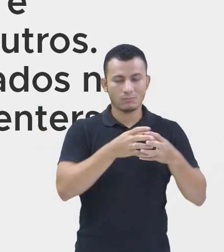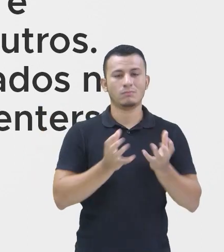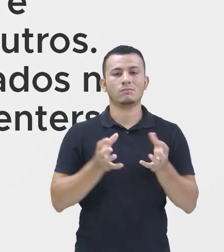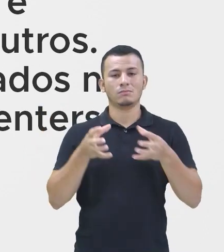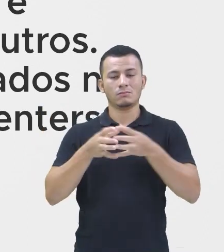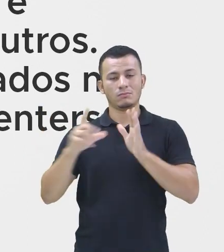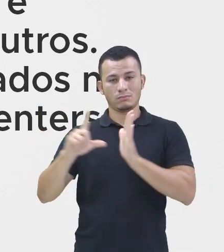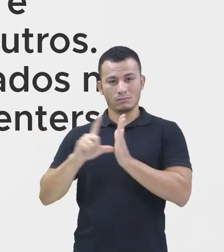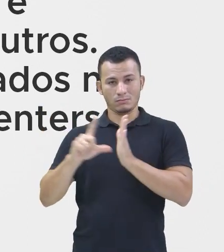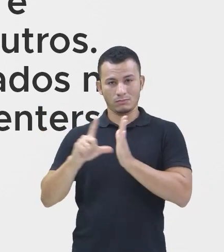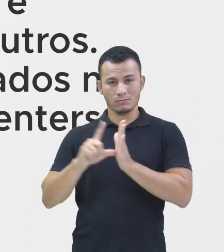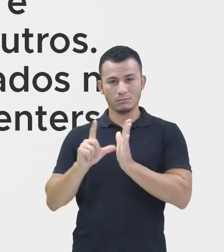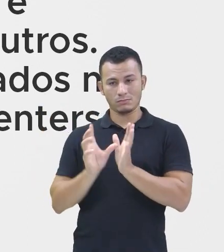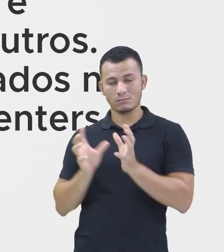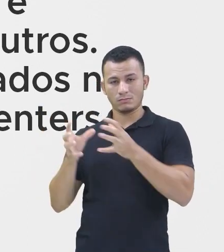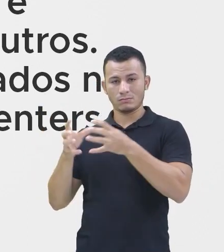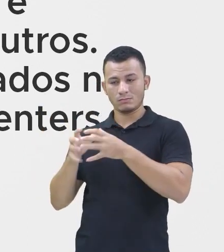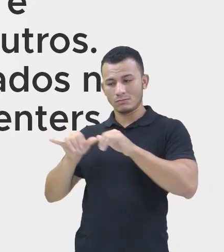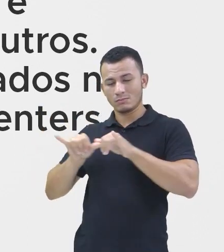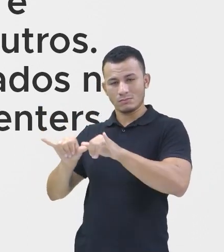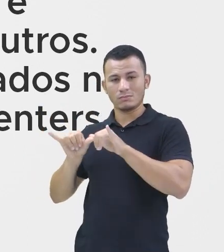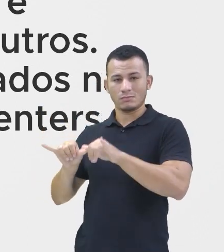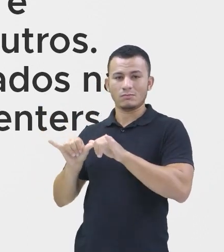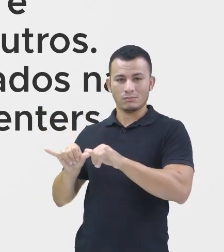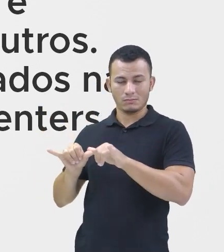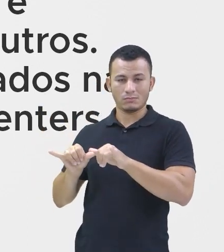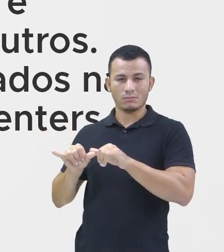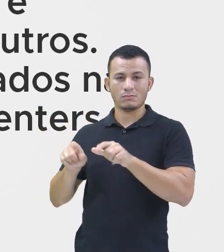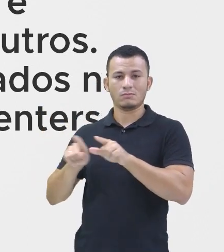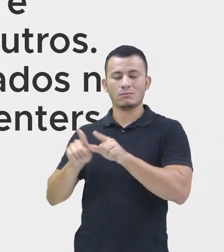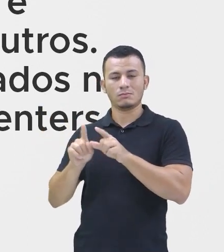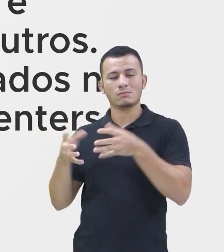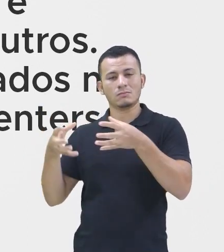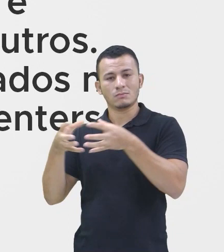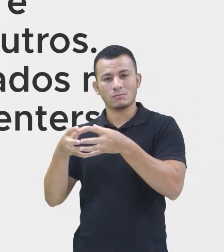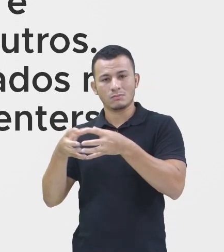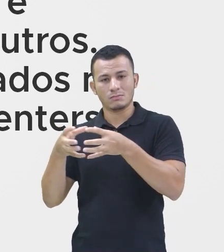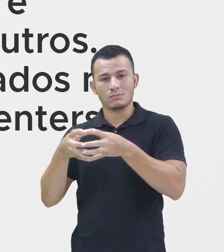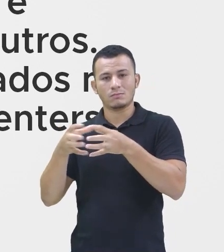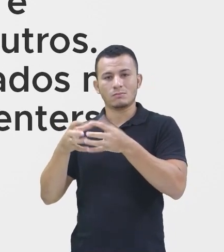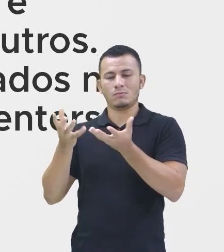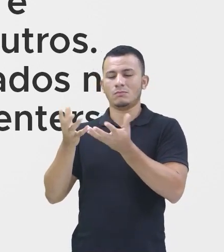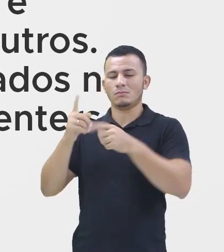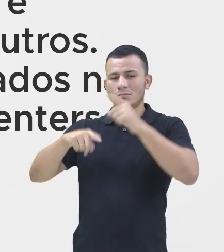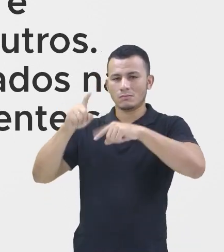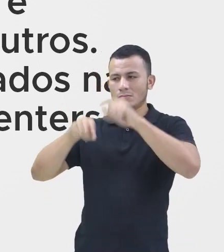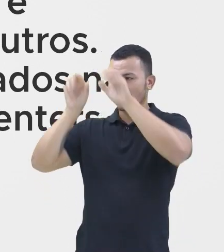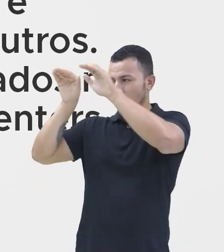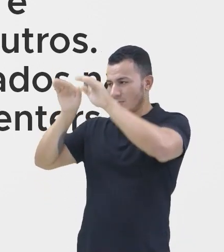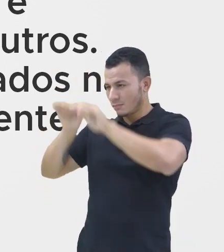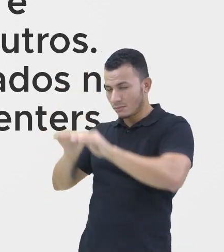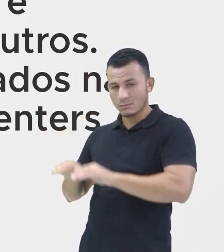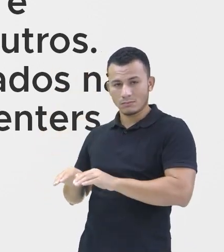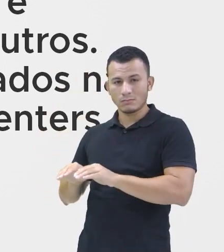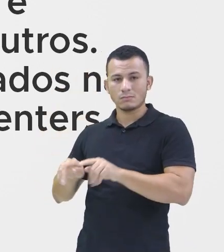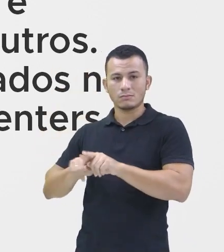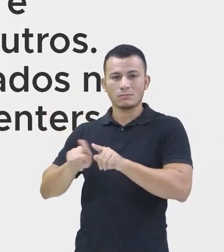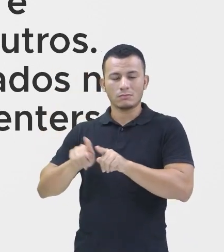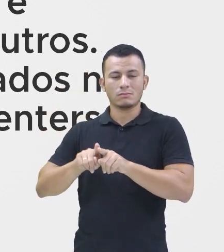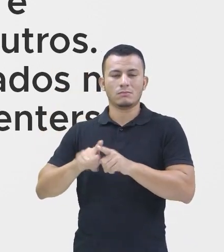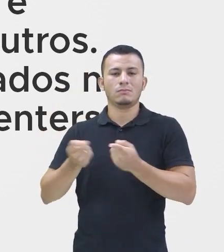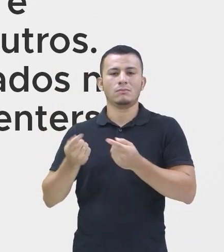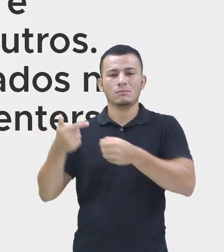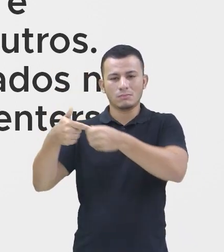de lojas, rede de supermercados, companhias do ramo de armazéns, comércio e distribuição